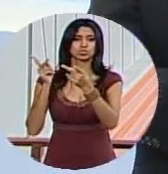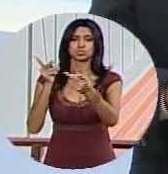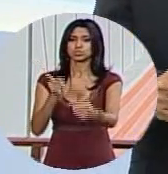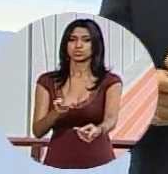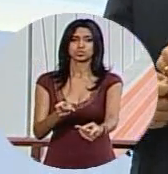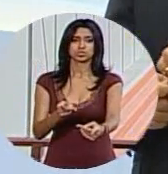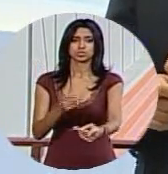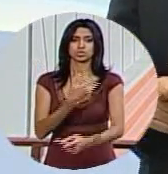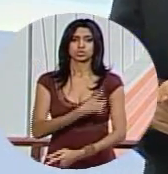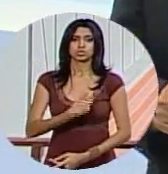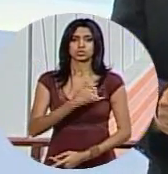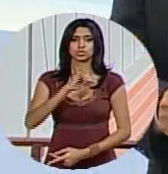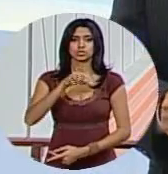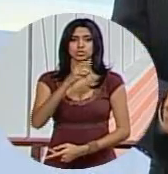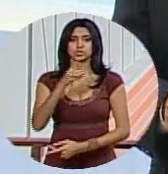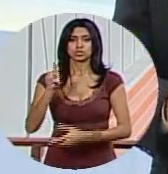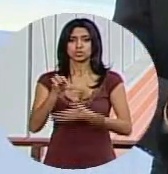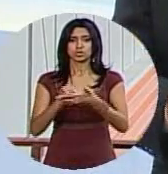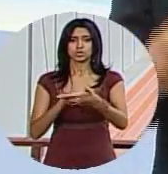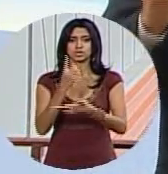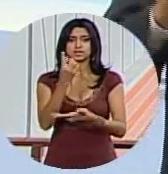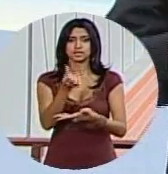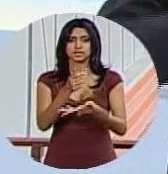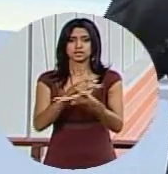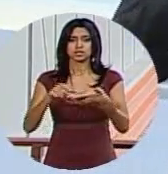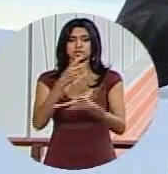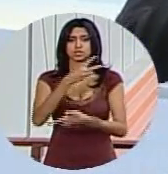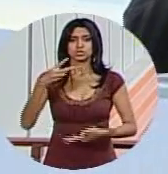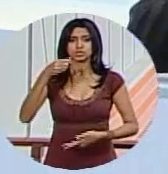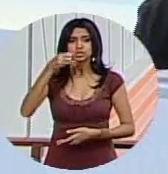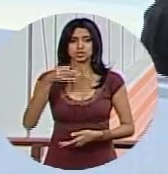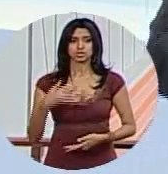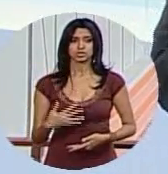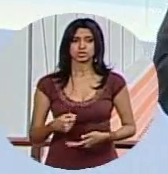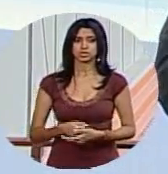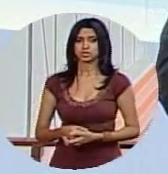João 16:22 ele disse claramente: outra vez vos verei,